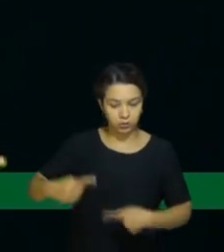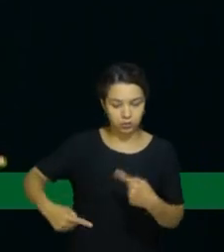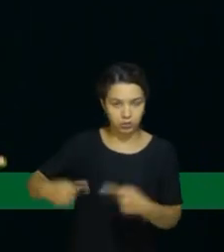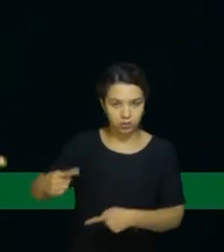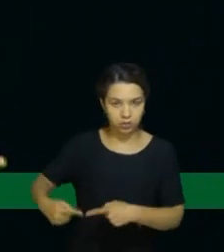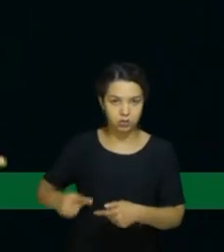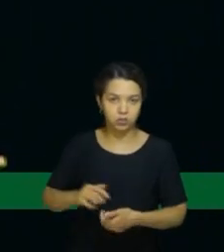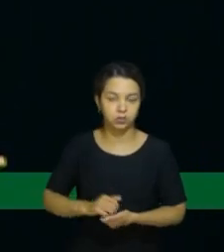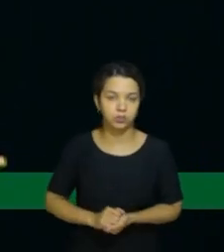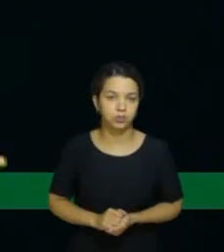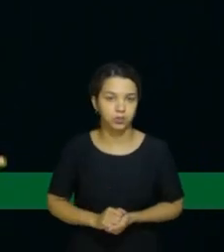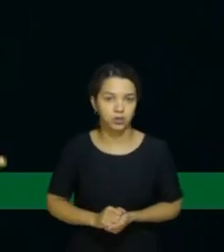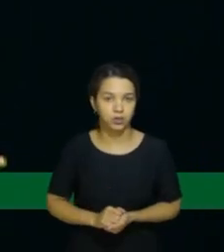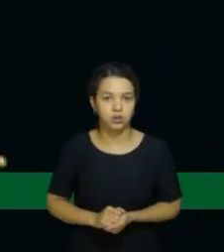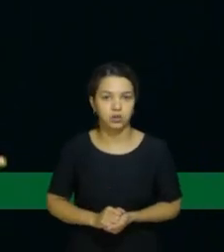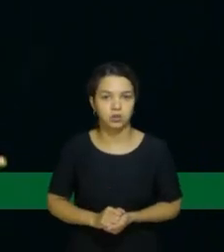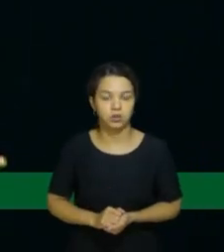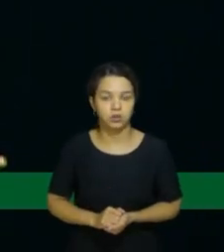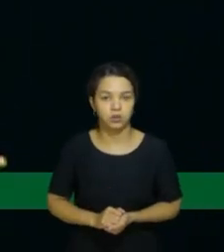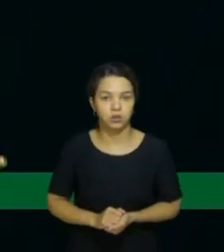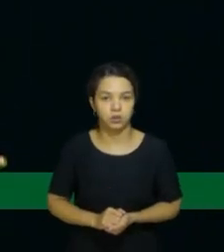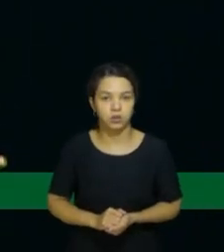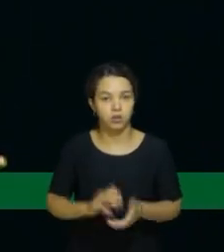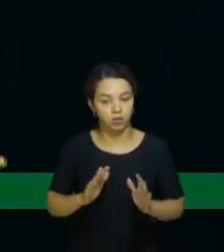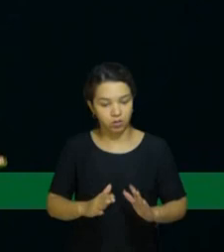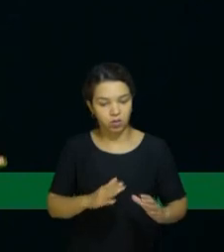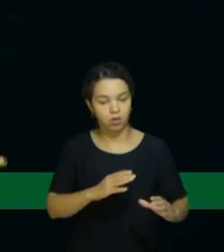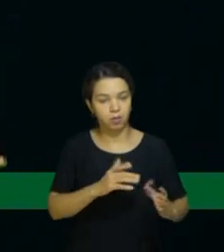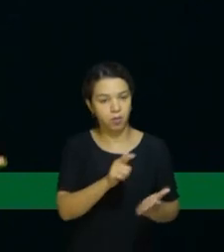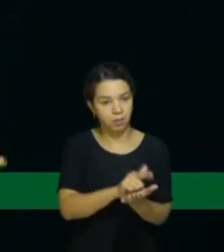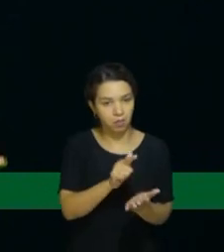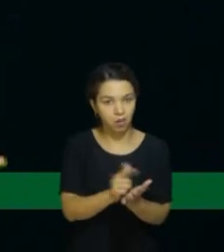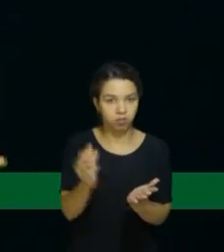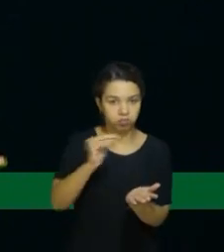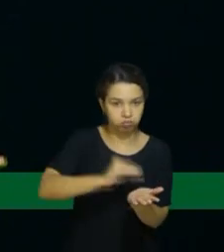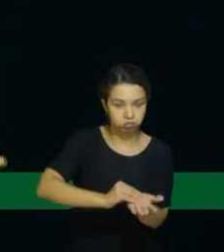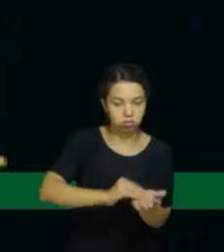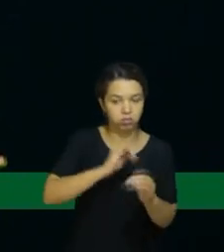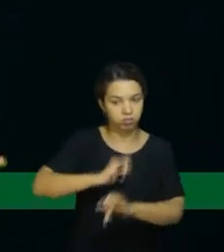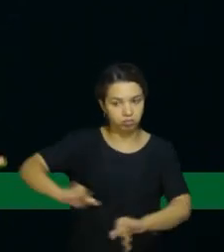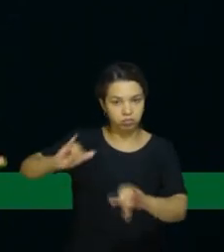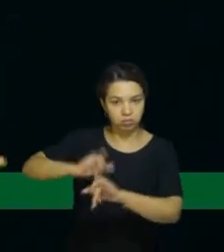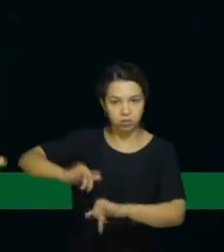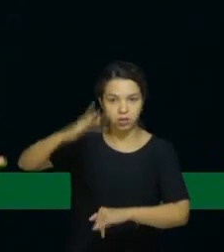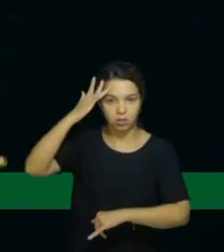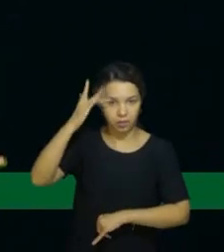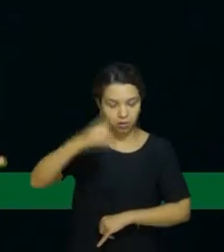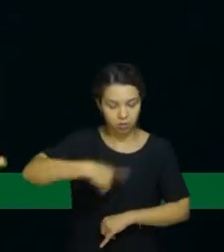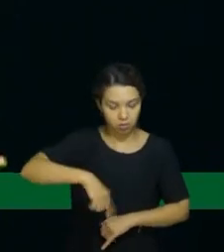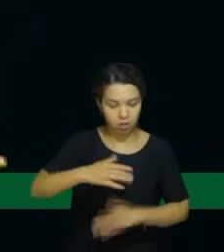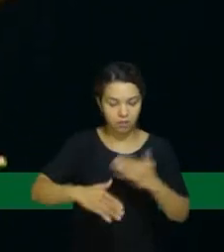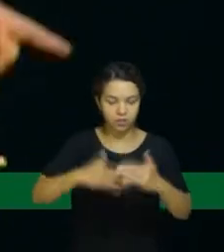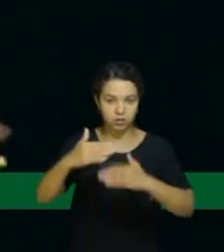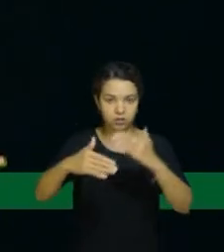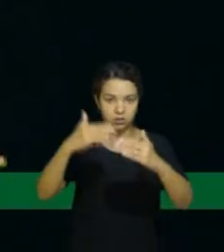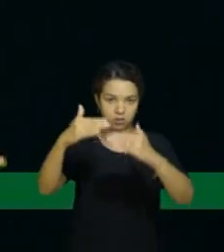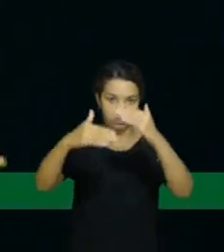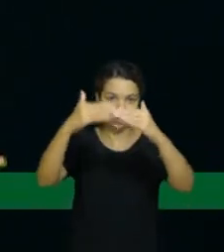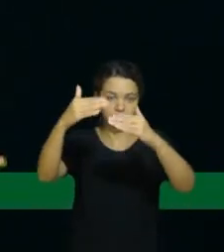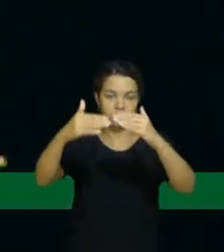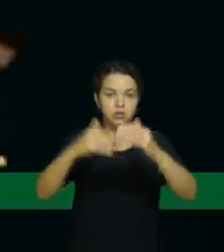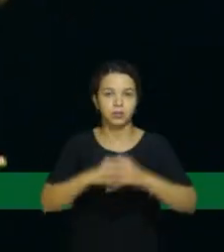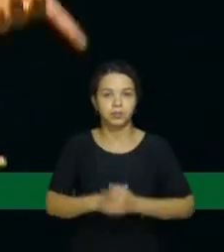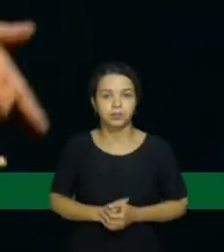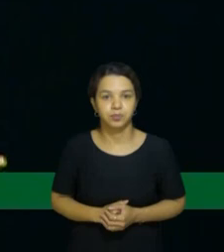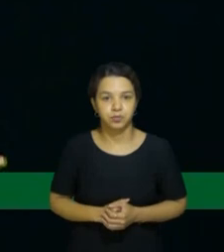categoria coloque no papel divulgue e que amanhã a gente possa avançar com o ato para uma